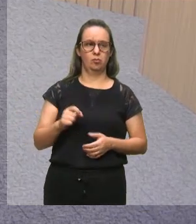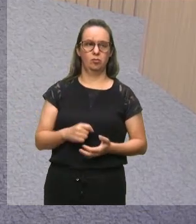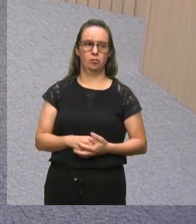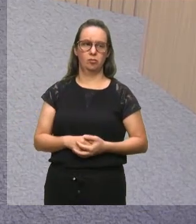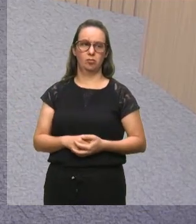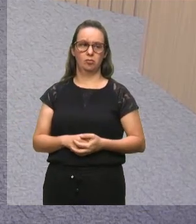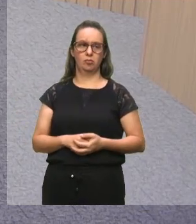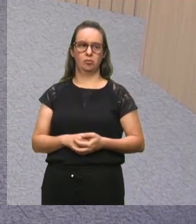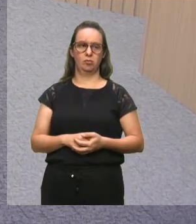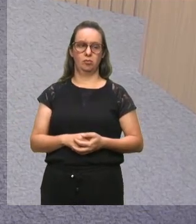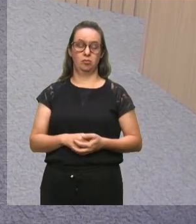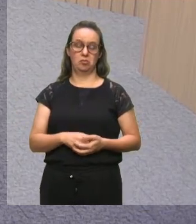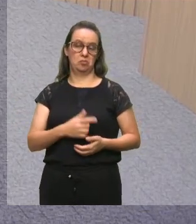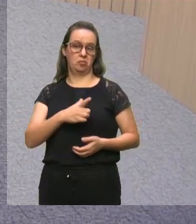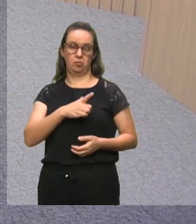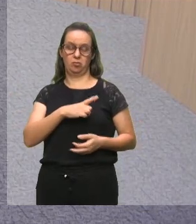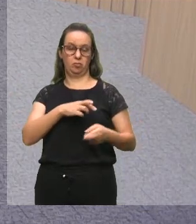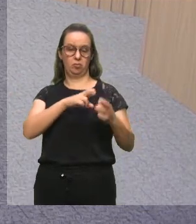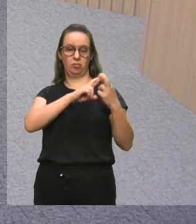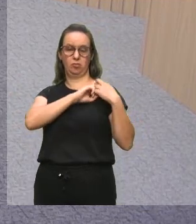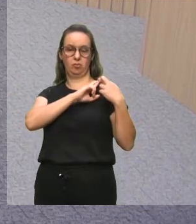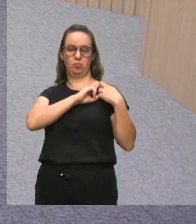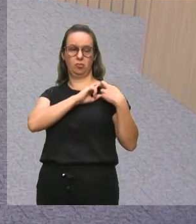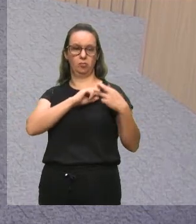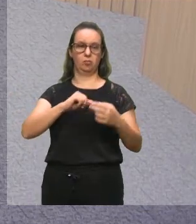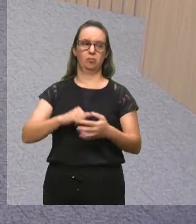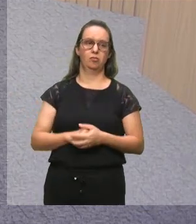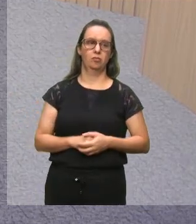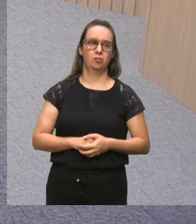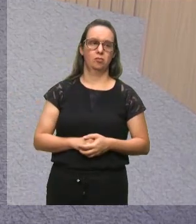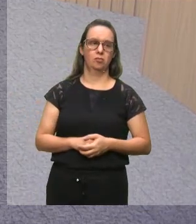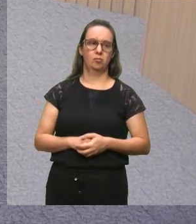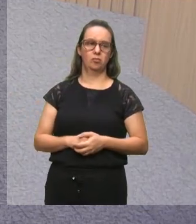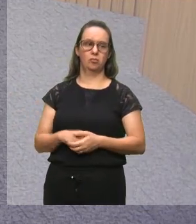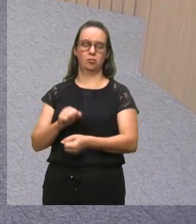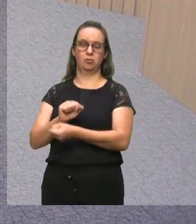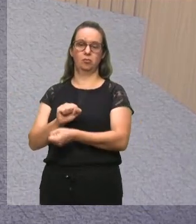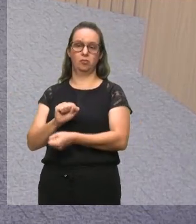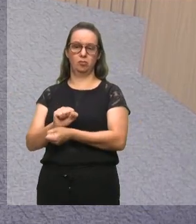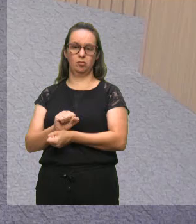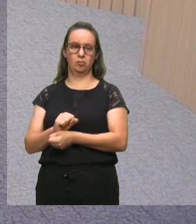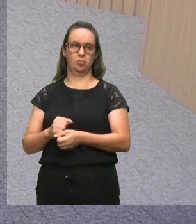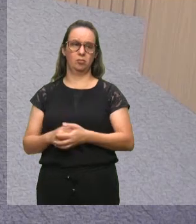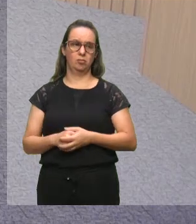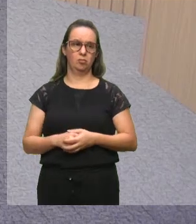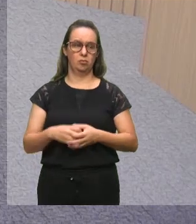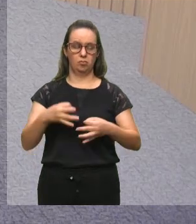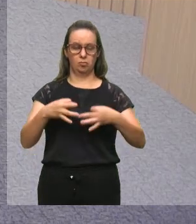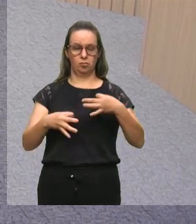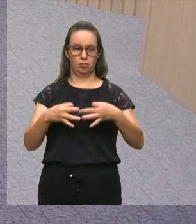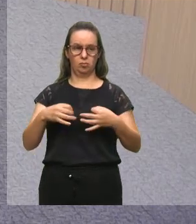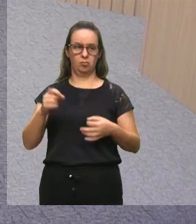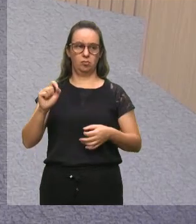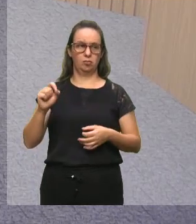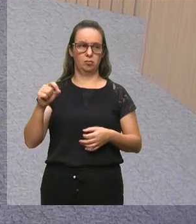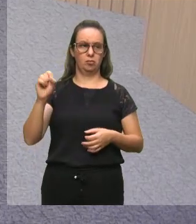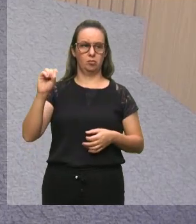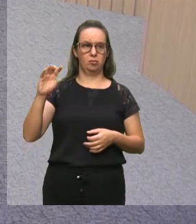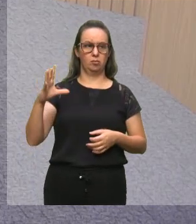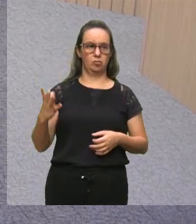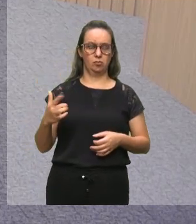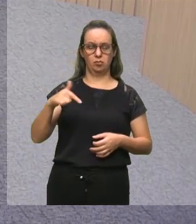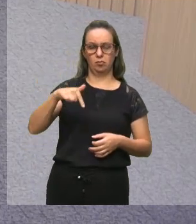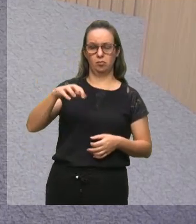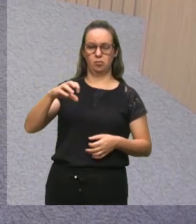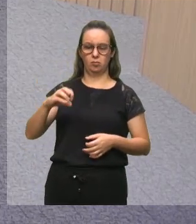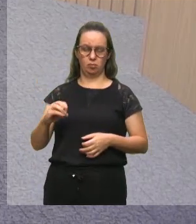irresponsável fiscalmente a gente esperar uma decisão judicial, que já vem acontecendo, como foi mesmo apontado, 70%